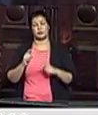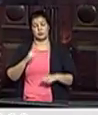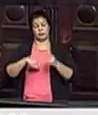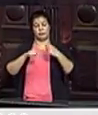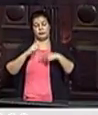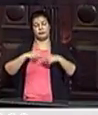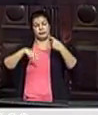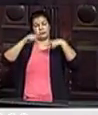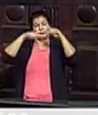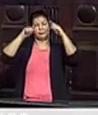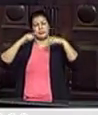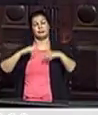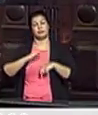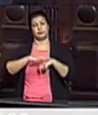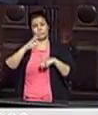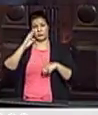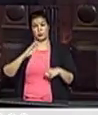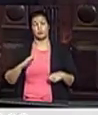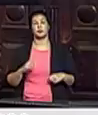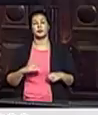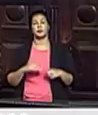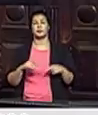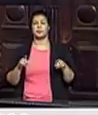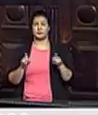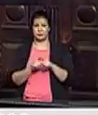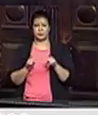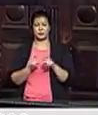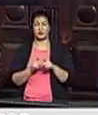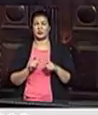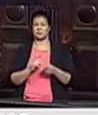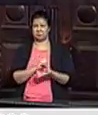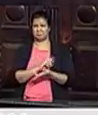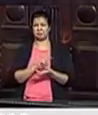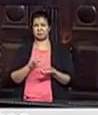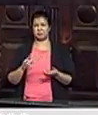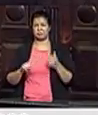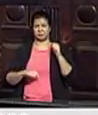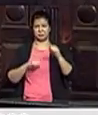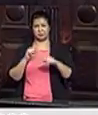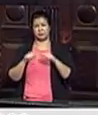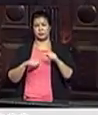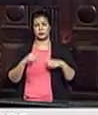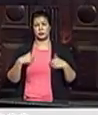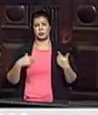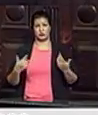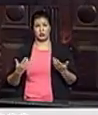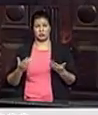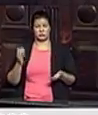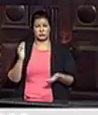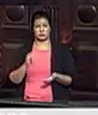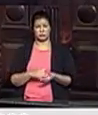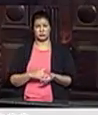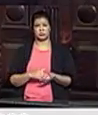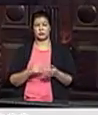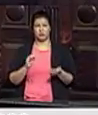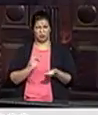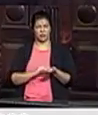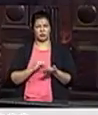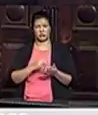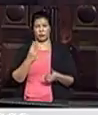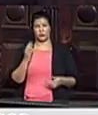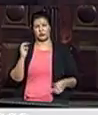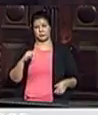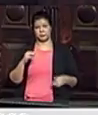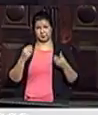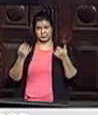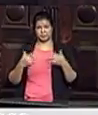com a financiarização da Previdência Social. E é também o caso do tema que trago aqui, mais 3, 4 minutos, relativo à